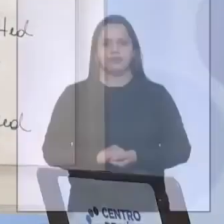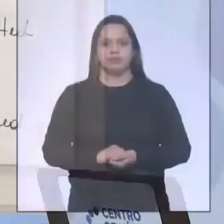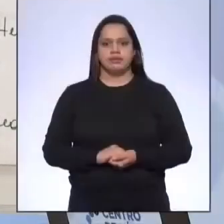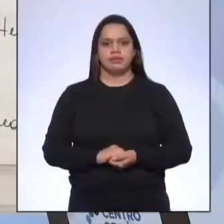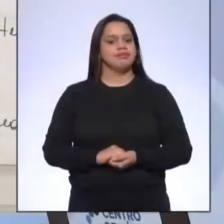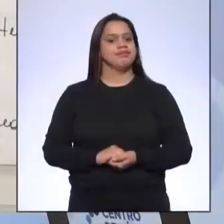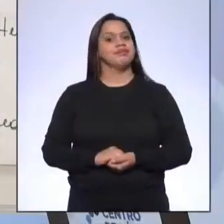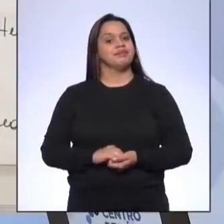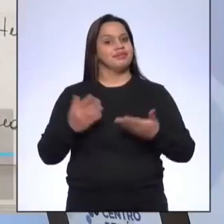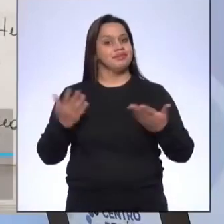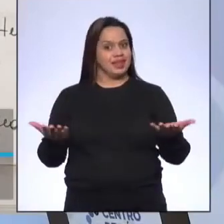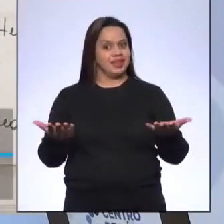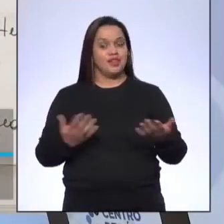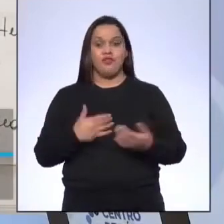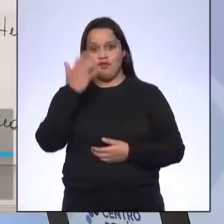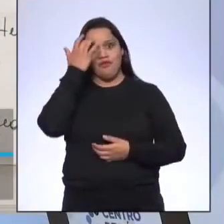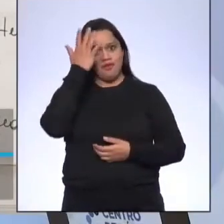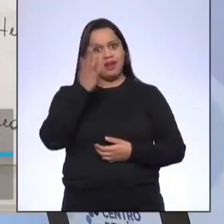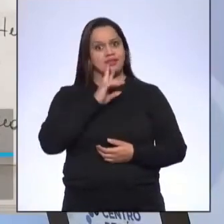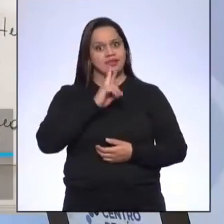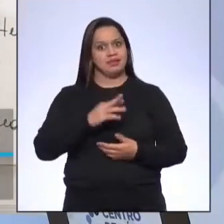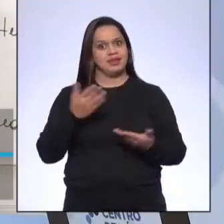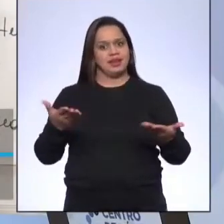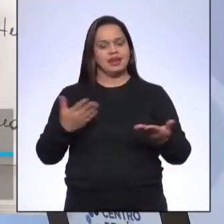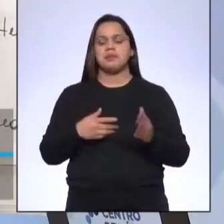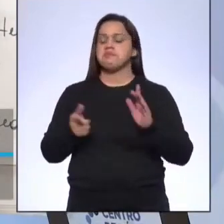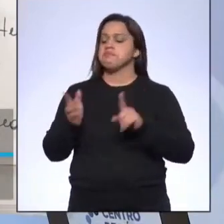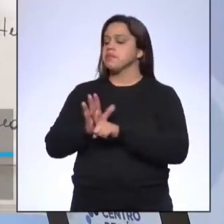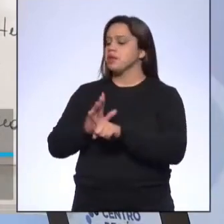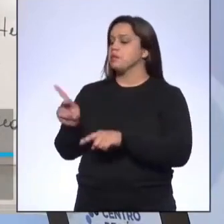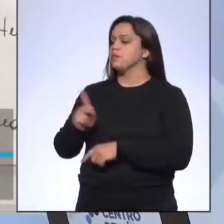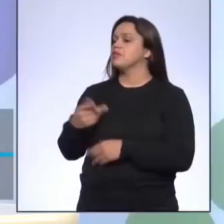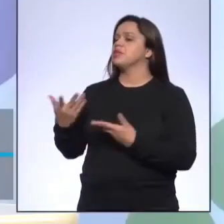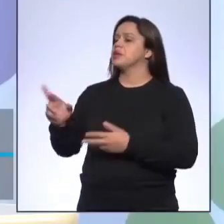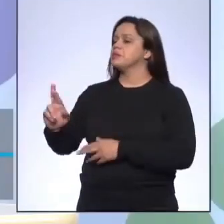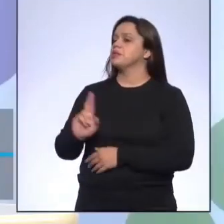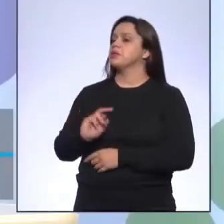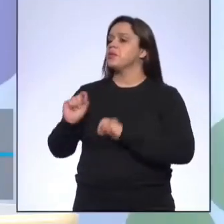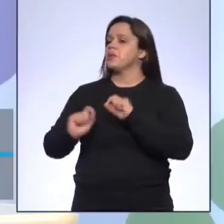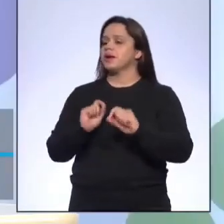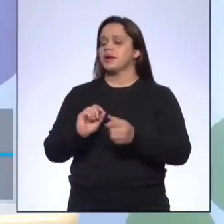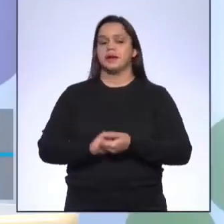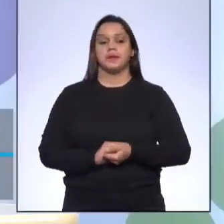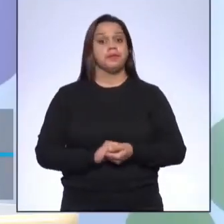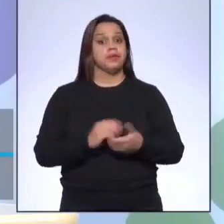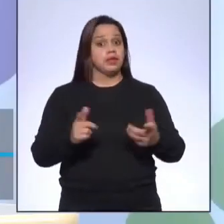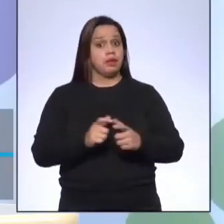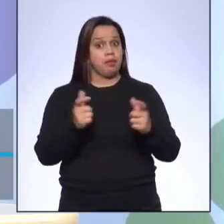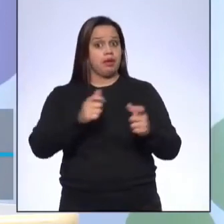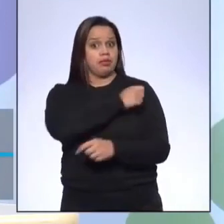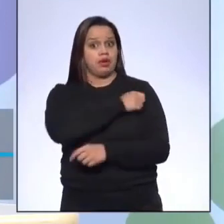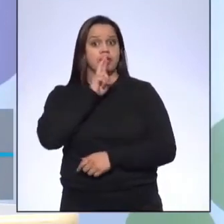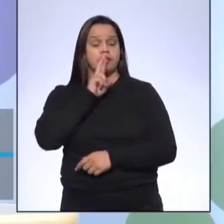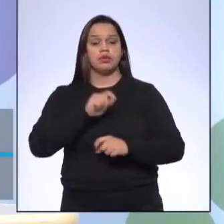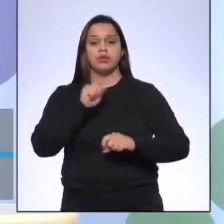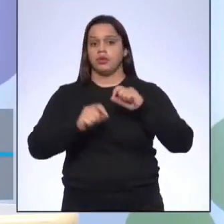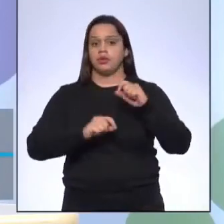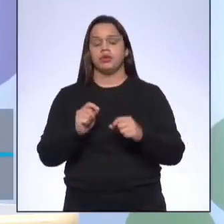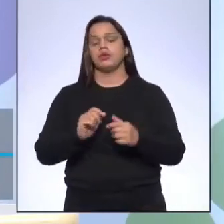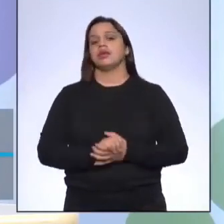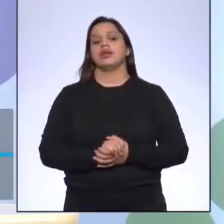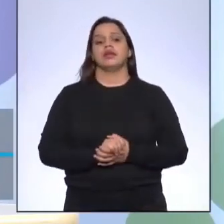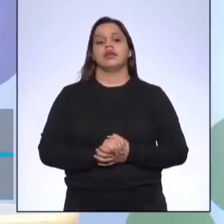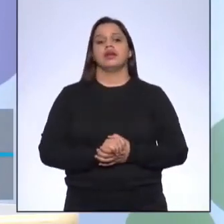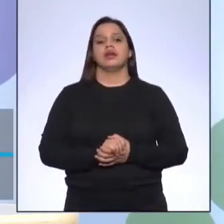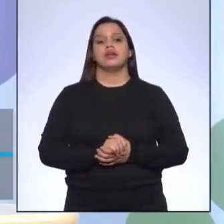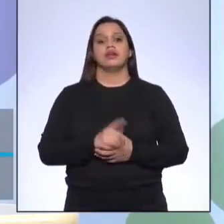It's so easy, foi fácil, né? Então, teacher, o que eles responderam? Então, todo mundo, a maioria está respondendo sobre as